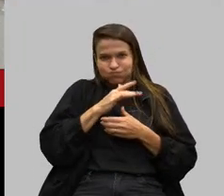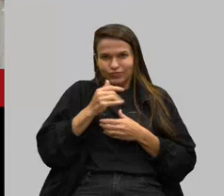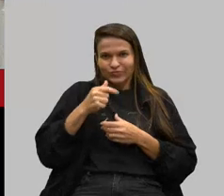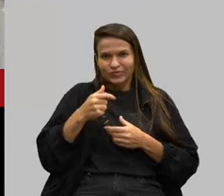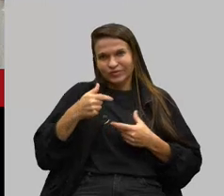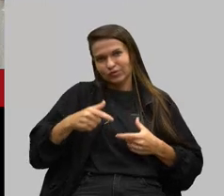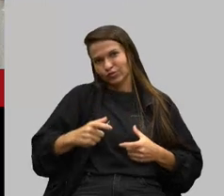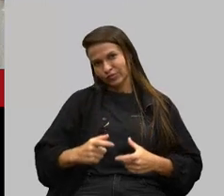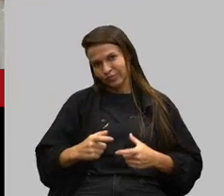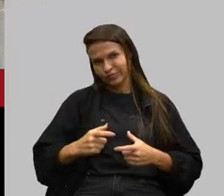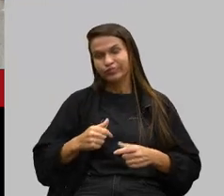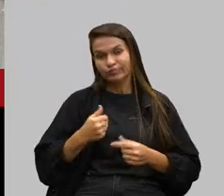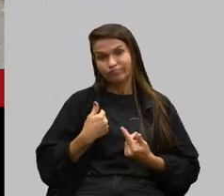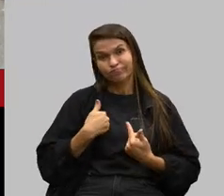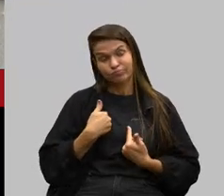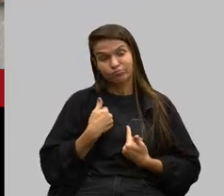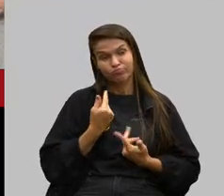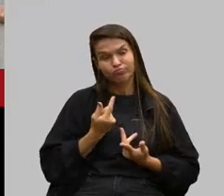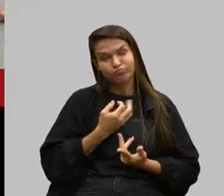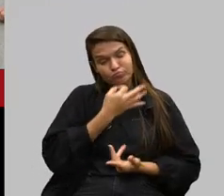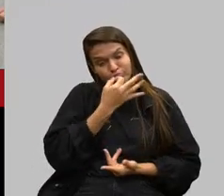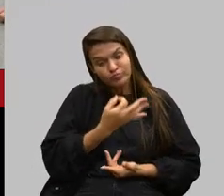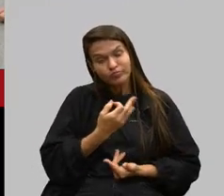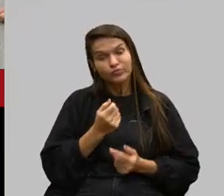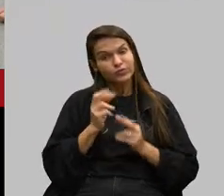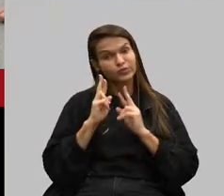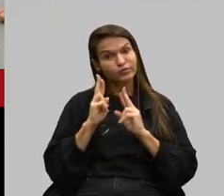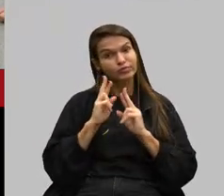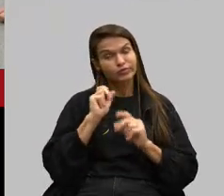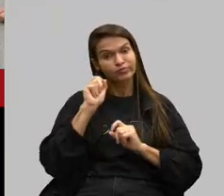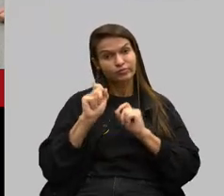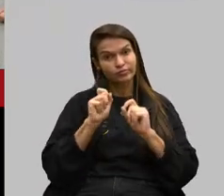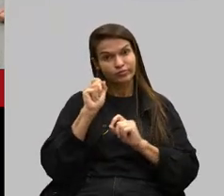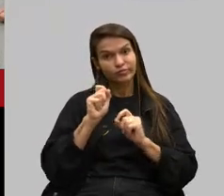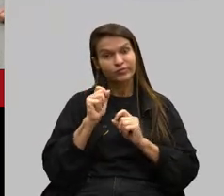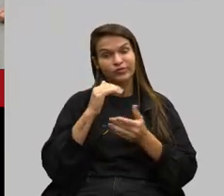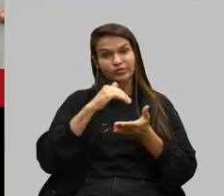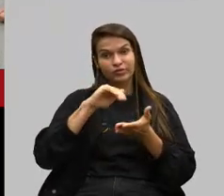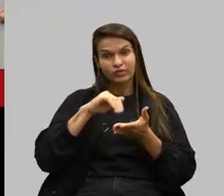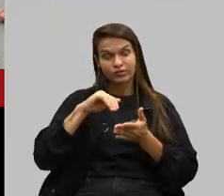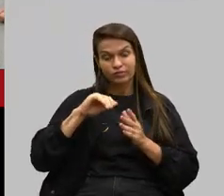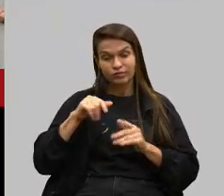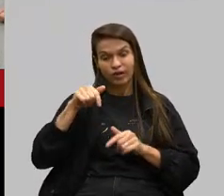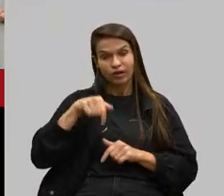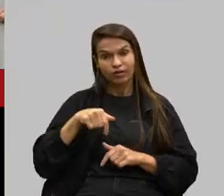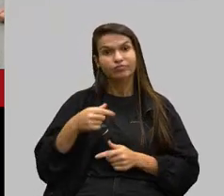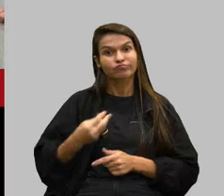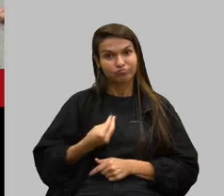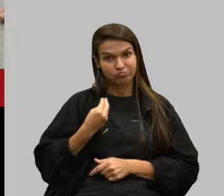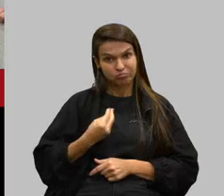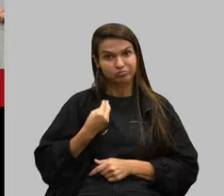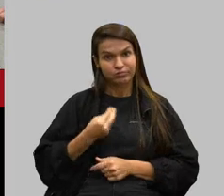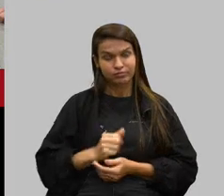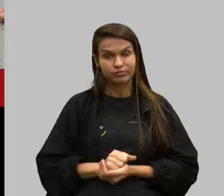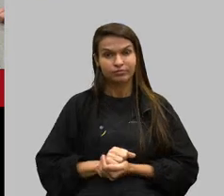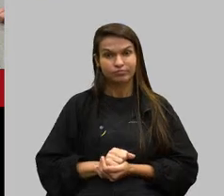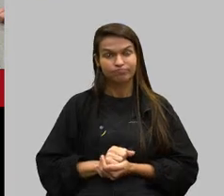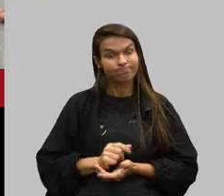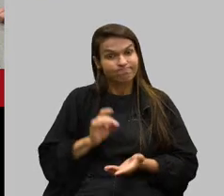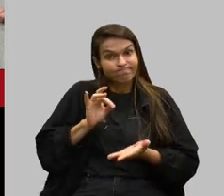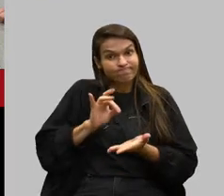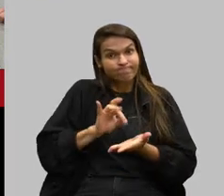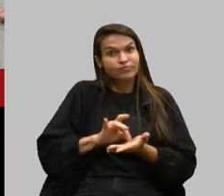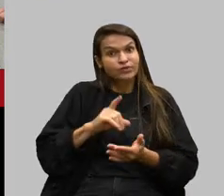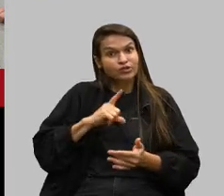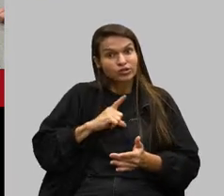registrada a minha questão de ordem e eu só espero presidente que os secretários que aqui se dispuseram a vir que eles realmente tenham